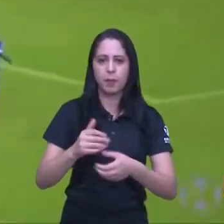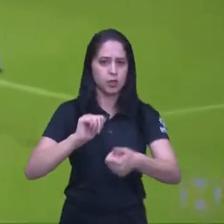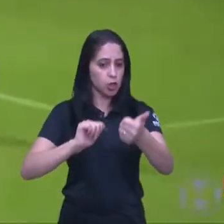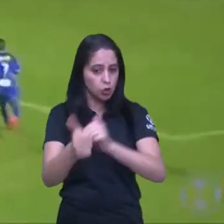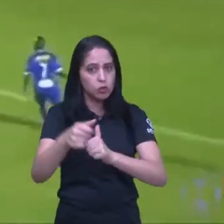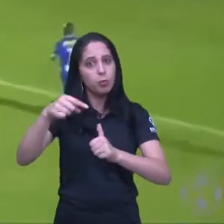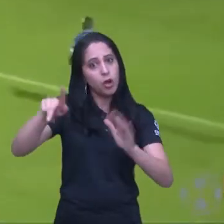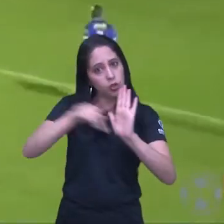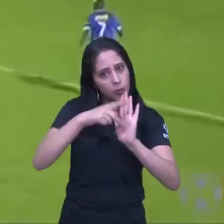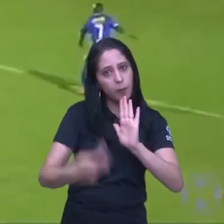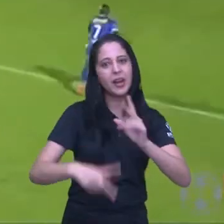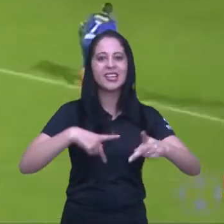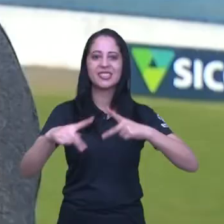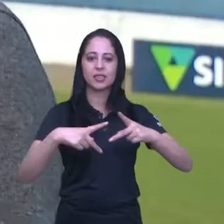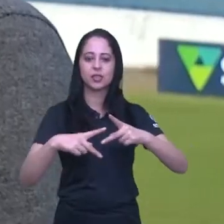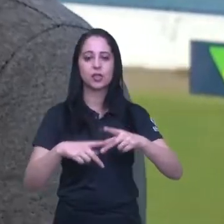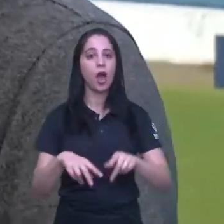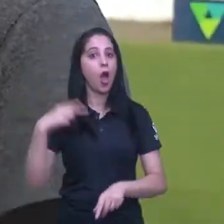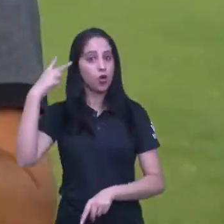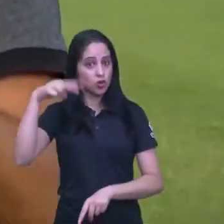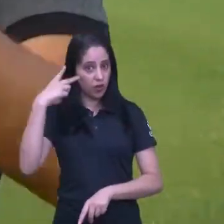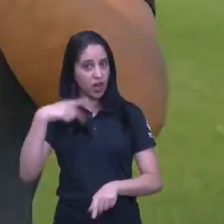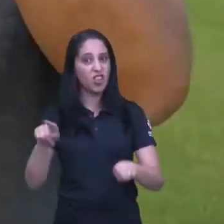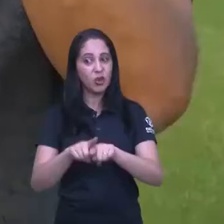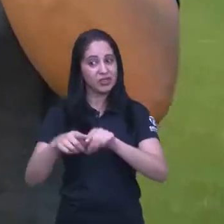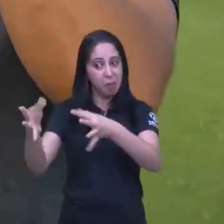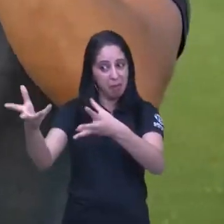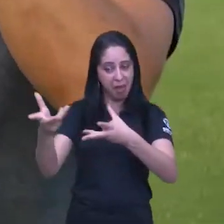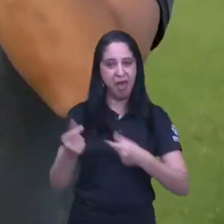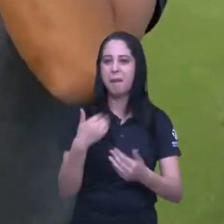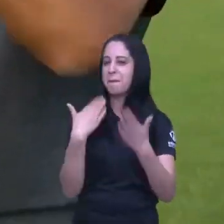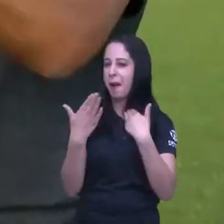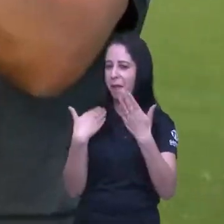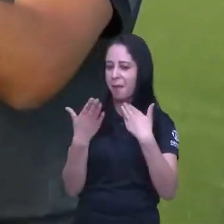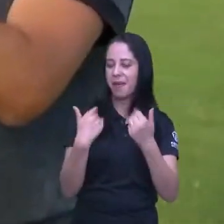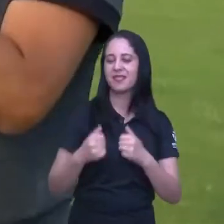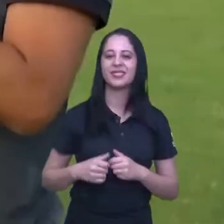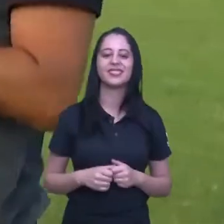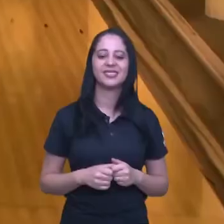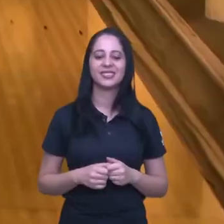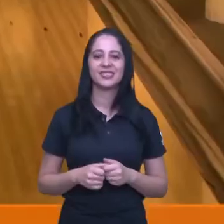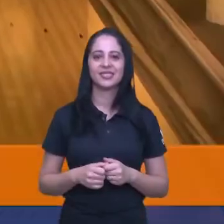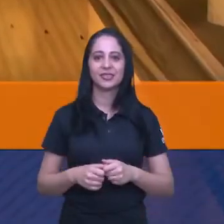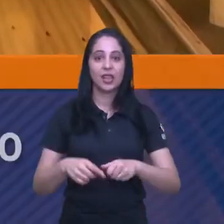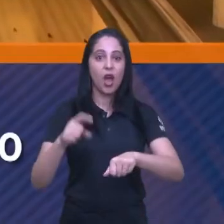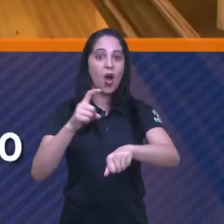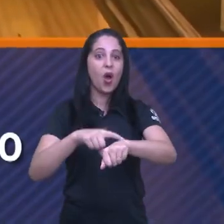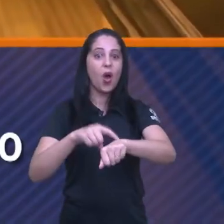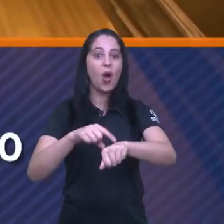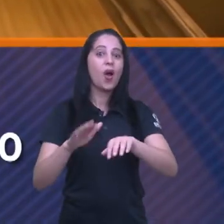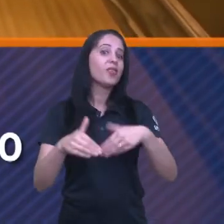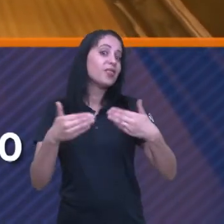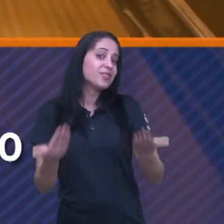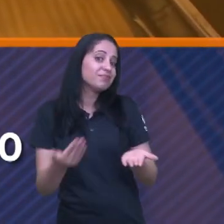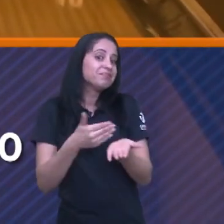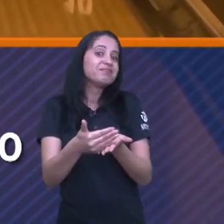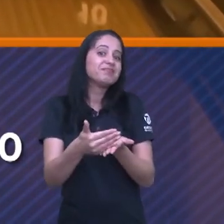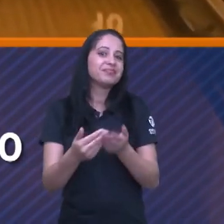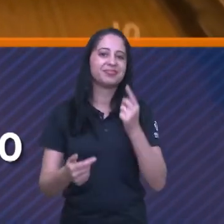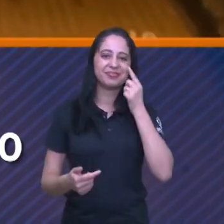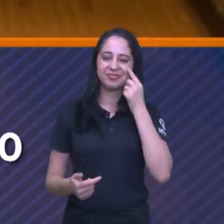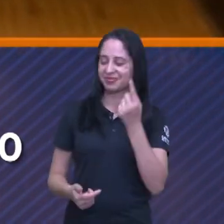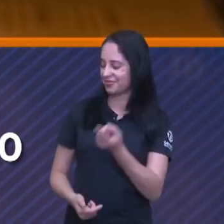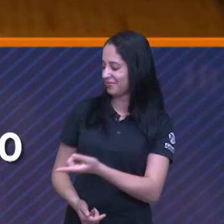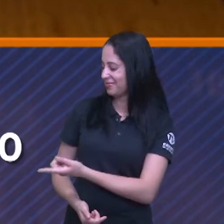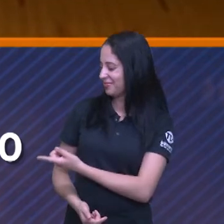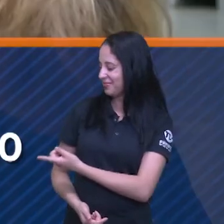e notícias do esporte da nossa cidade vereadores também vão ser convidados para o bate-papo o programa Hora do Esporte vai ao ar